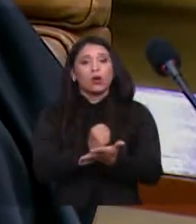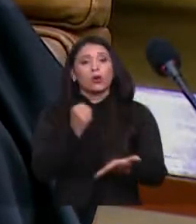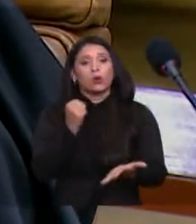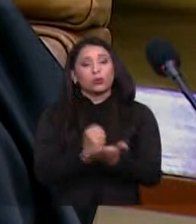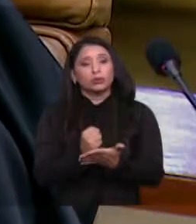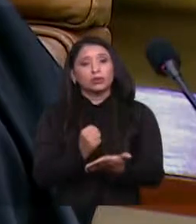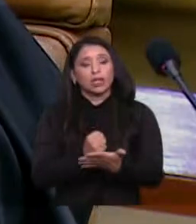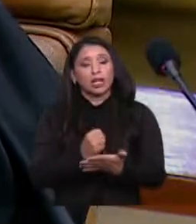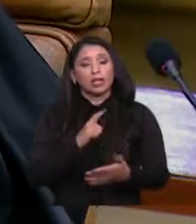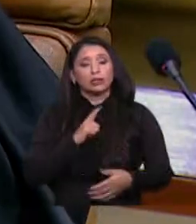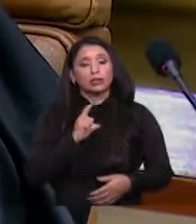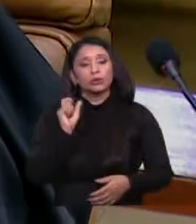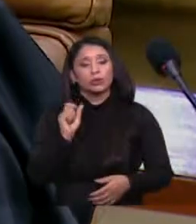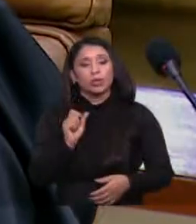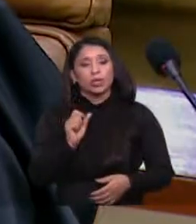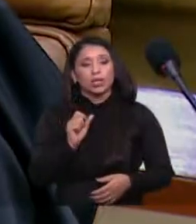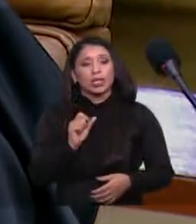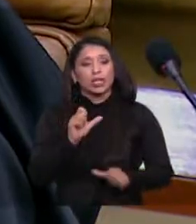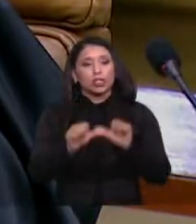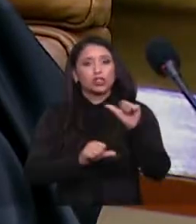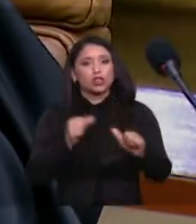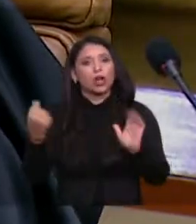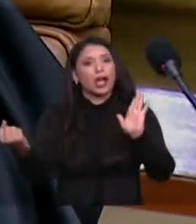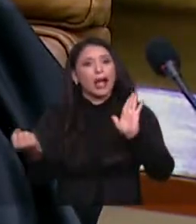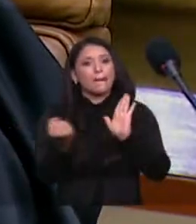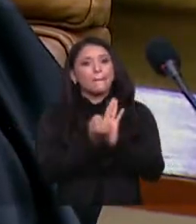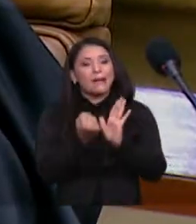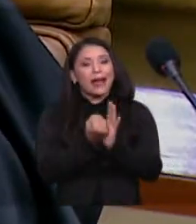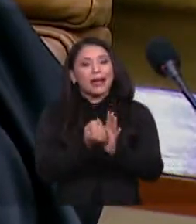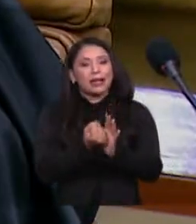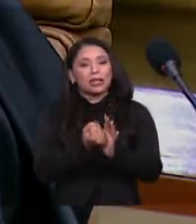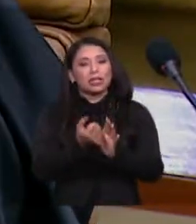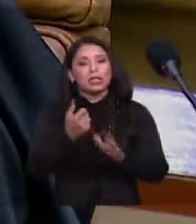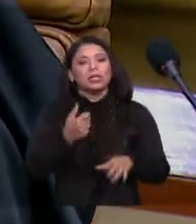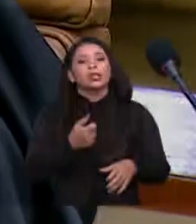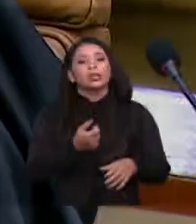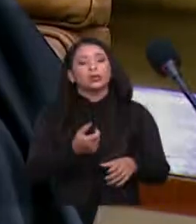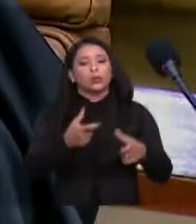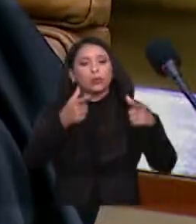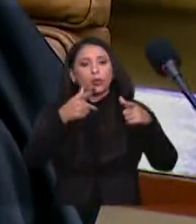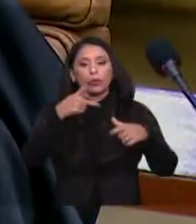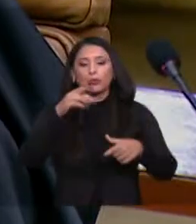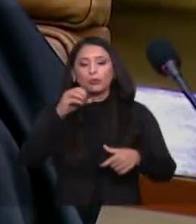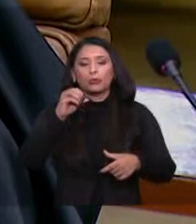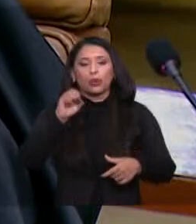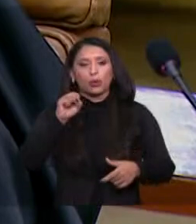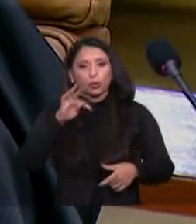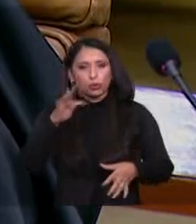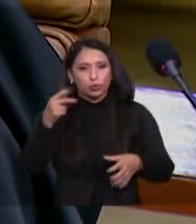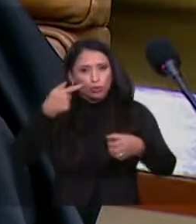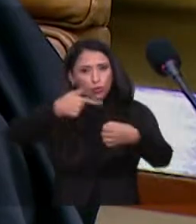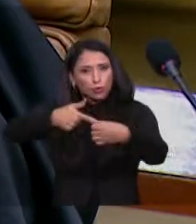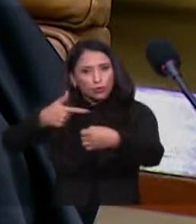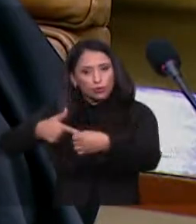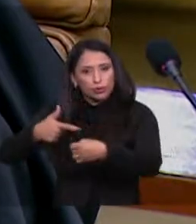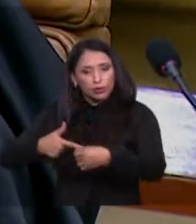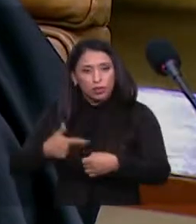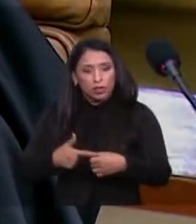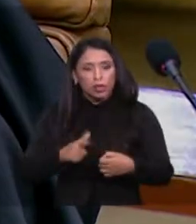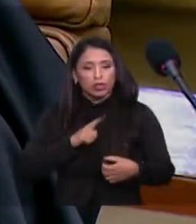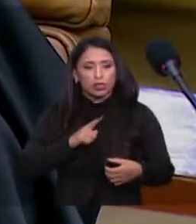relativo a embaramento de troca de bandeira imposto de combustível e revenda de derivados de petróleo